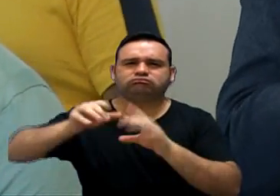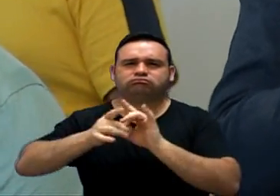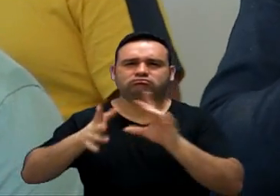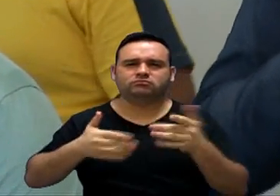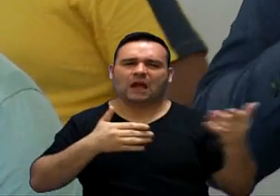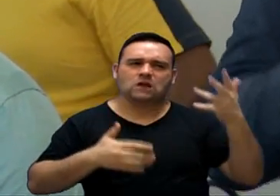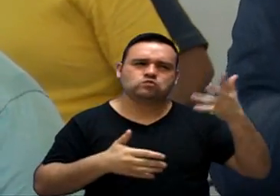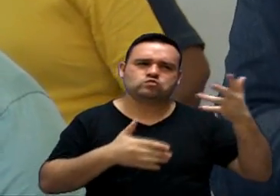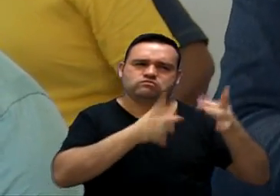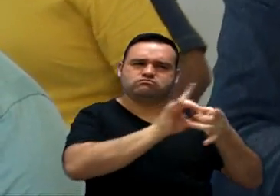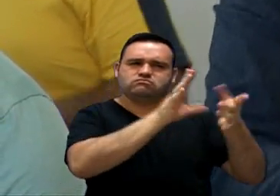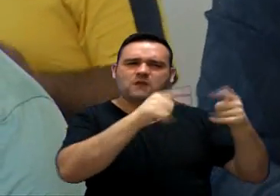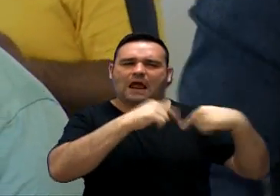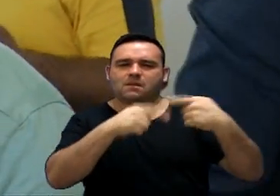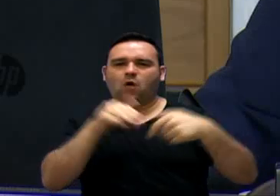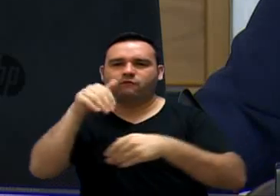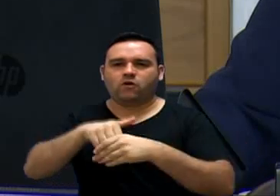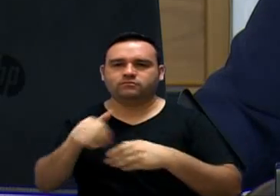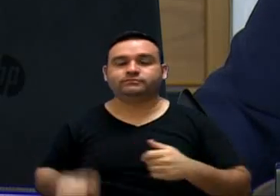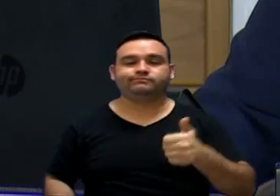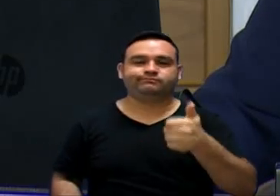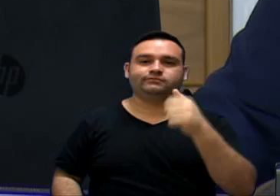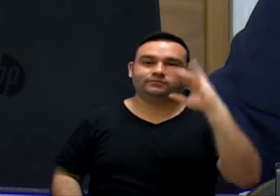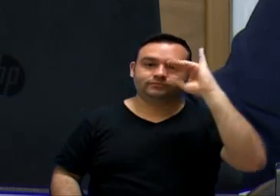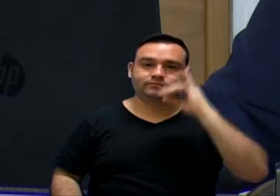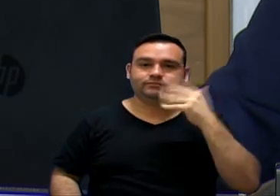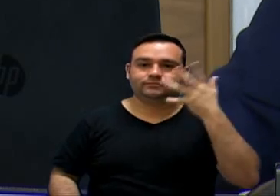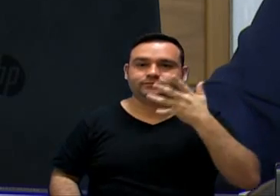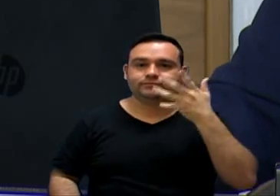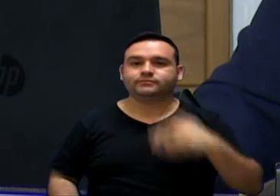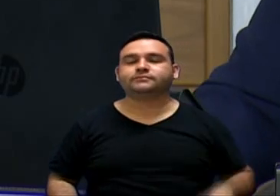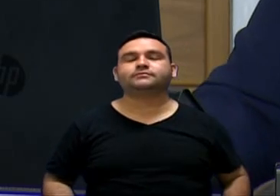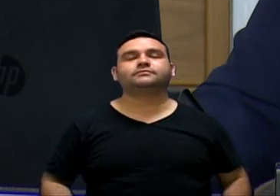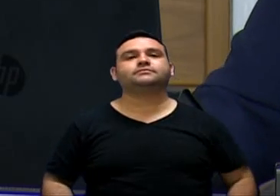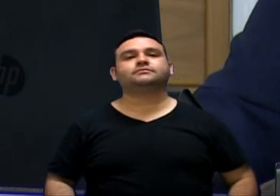tá bom? Tá, obrigado. Então, com a palavra, a vereadora Iara, por favor.